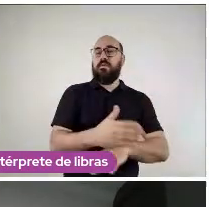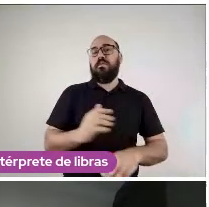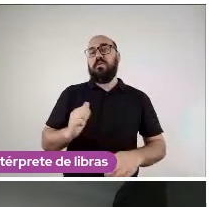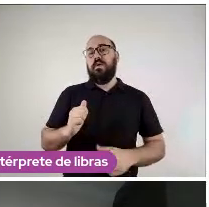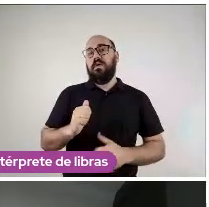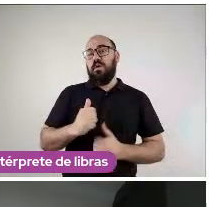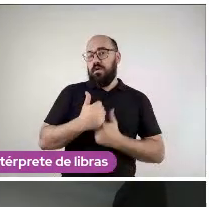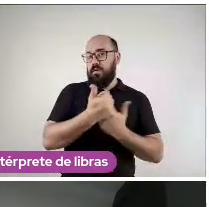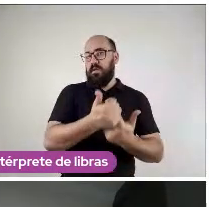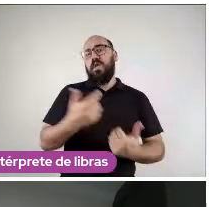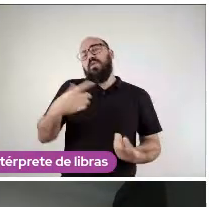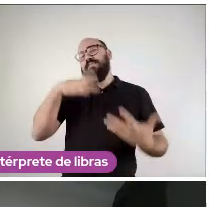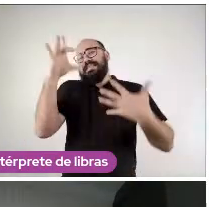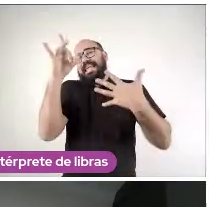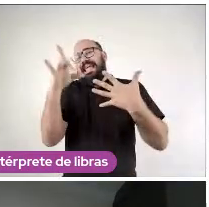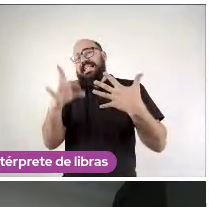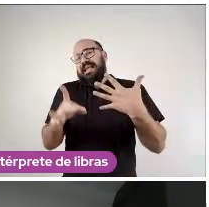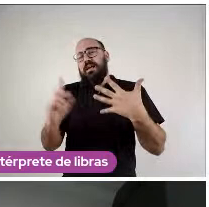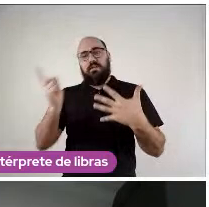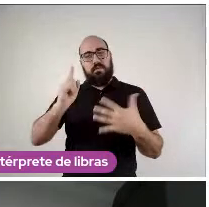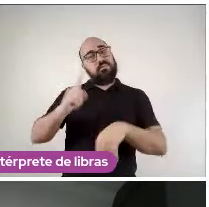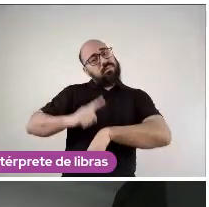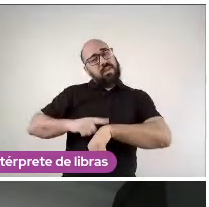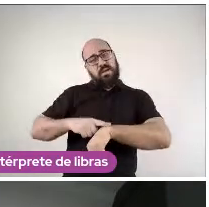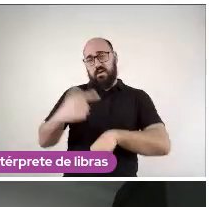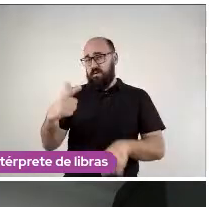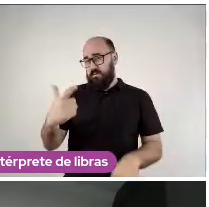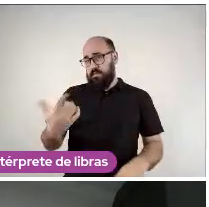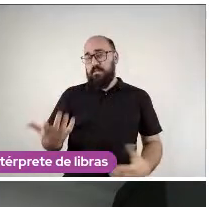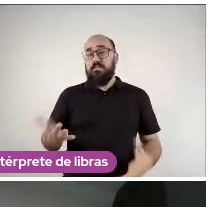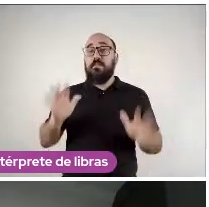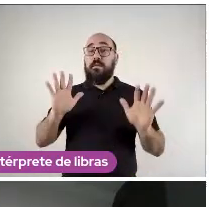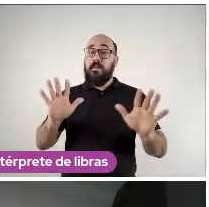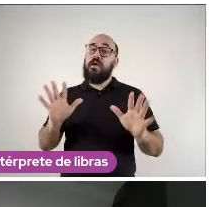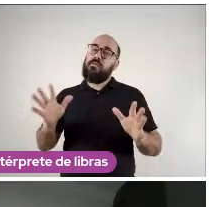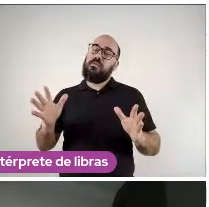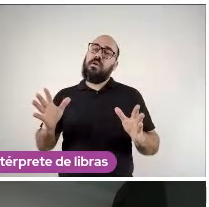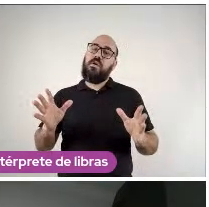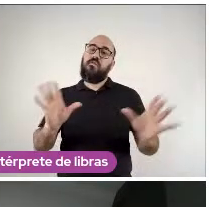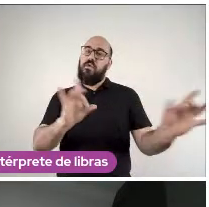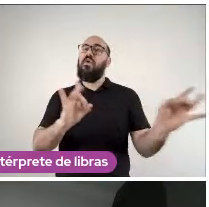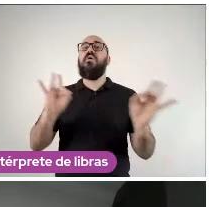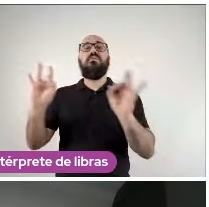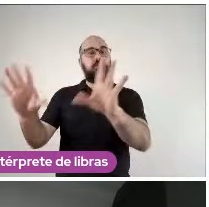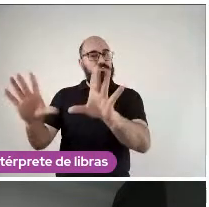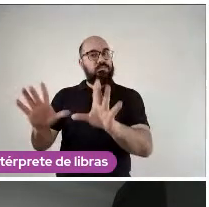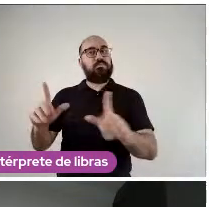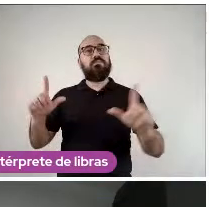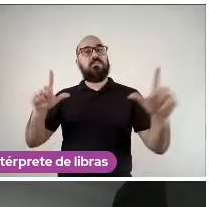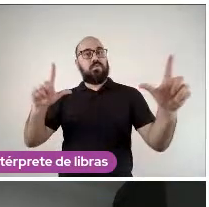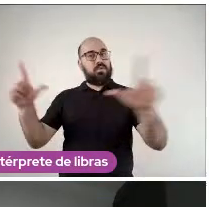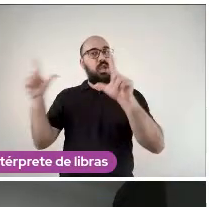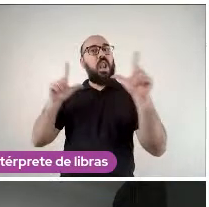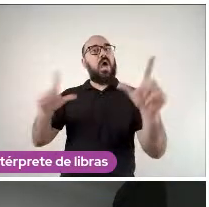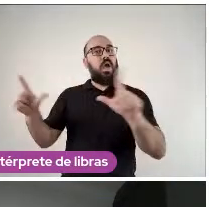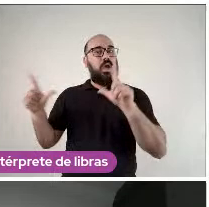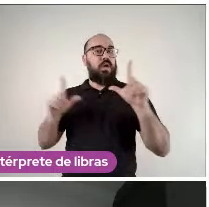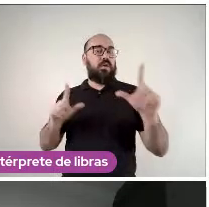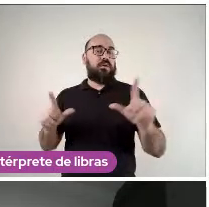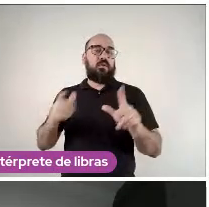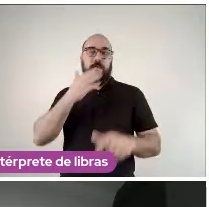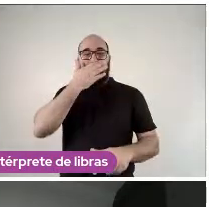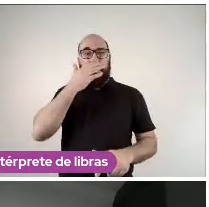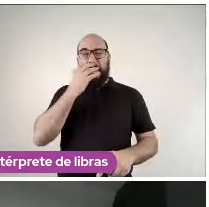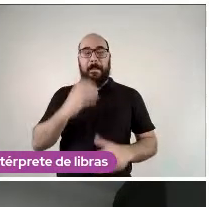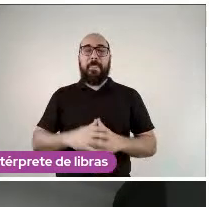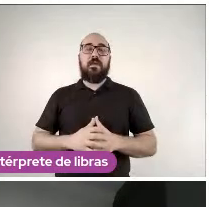entrar em detalhes agora, por questão de tempo, mas que eu vou deixar depois dessa apresentação. Esses são os critérios que